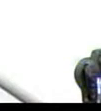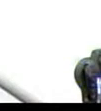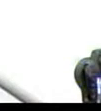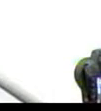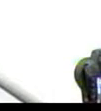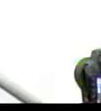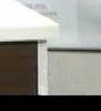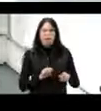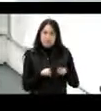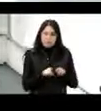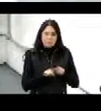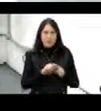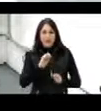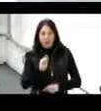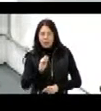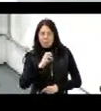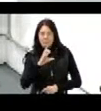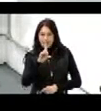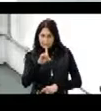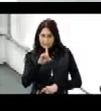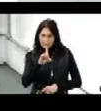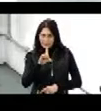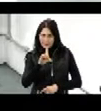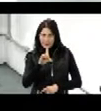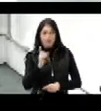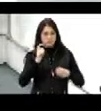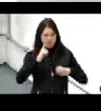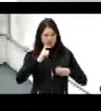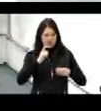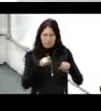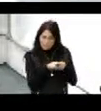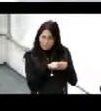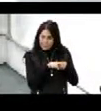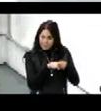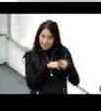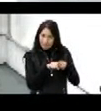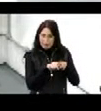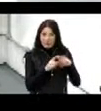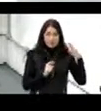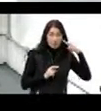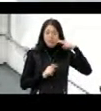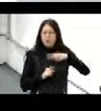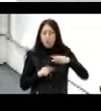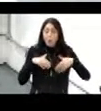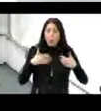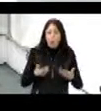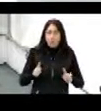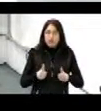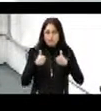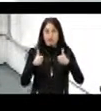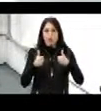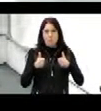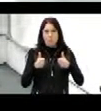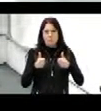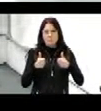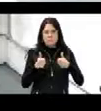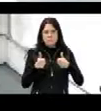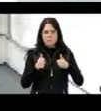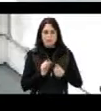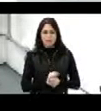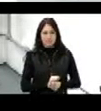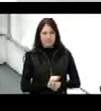a ACD, nossa parceira, para ver o melhor espaço, para ver quais dos equipamentos ficariam melhor. Dispõe